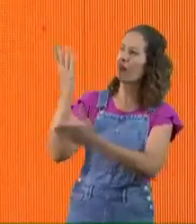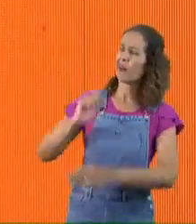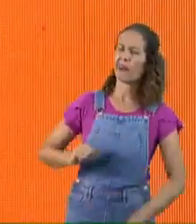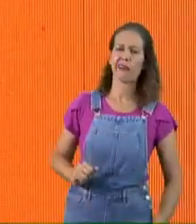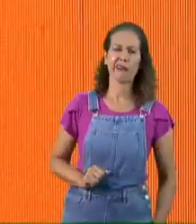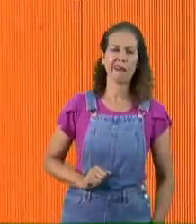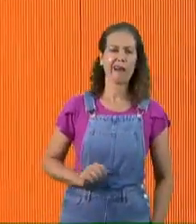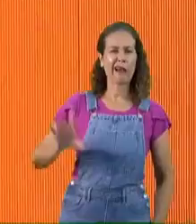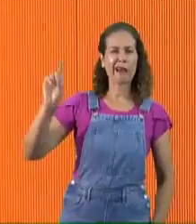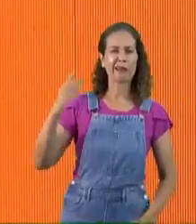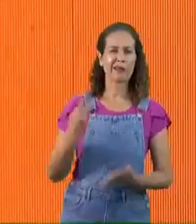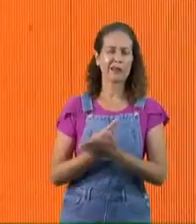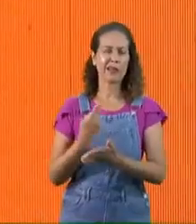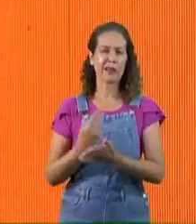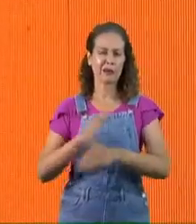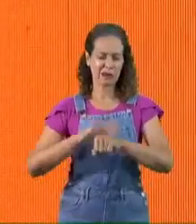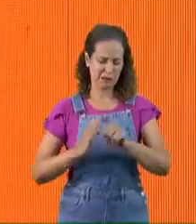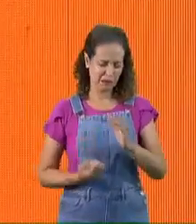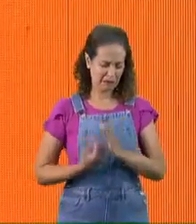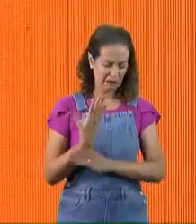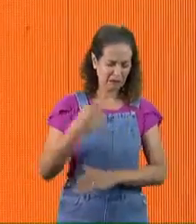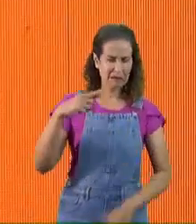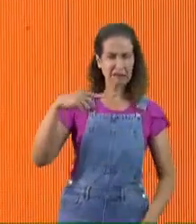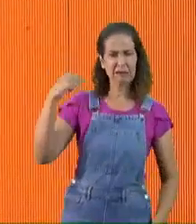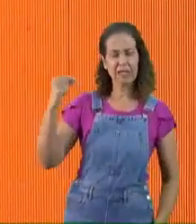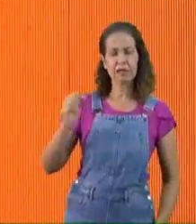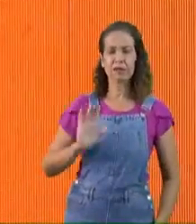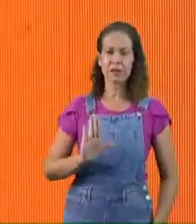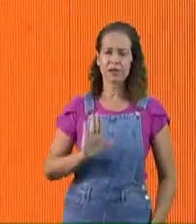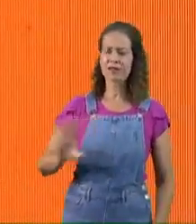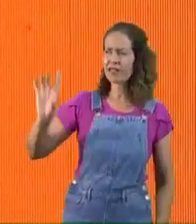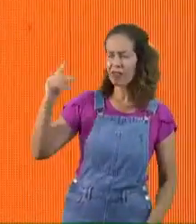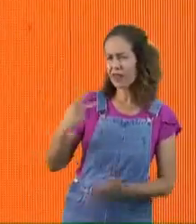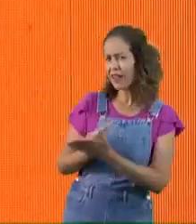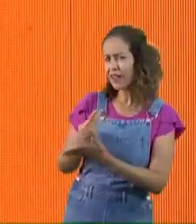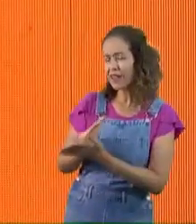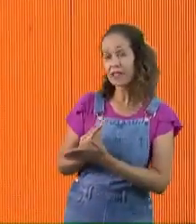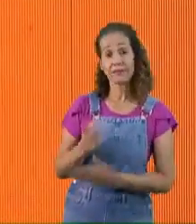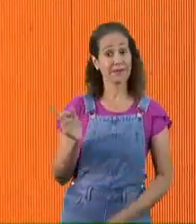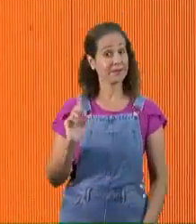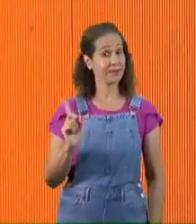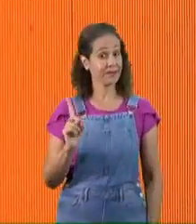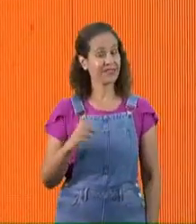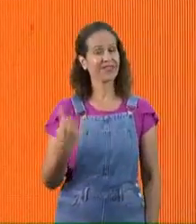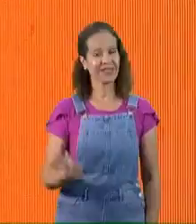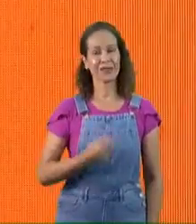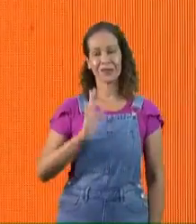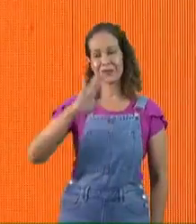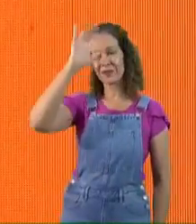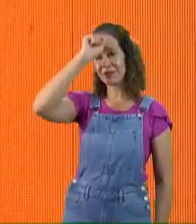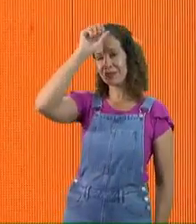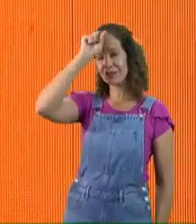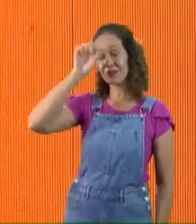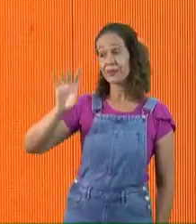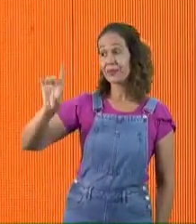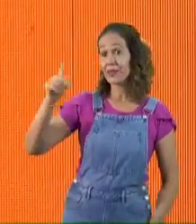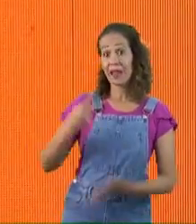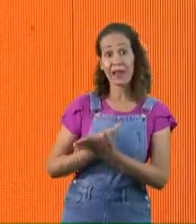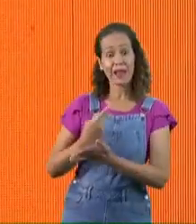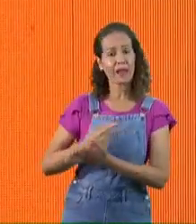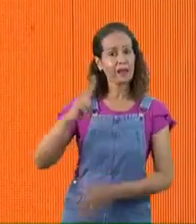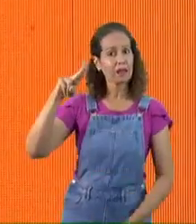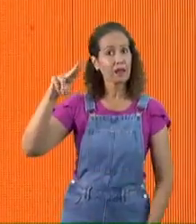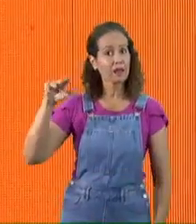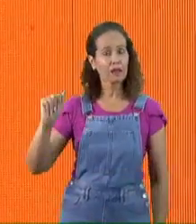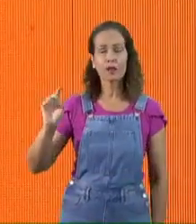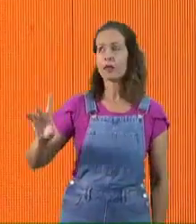quando me fez, Deus errou quando me escolheu. Mas Deus erra, crianças? Nós já aprendemos, né? Que Deus nunca erra,